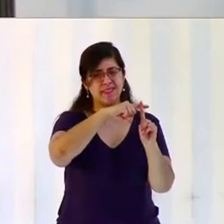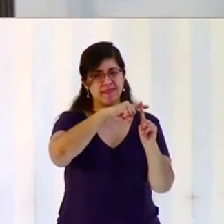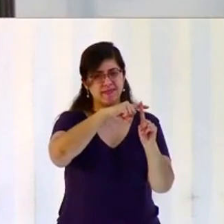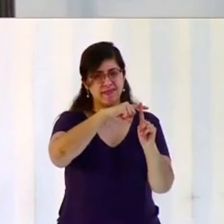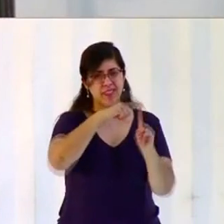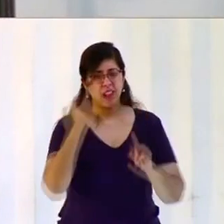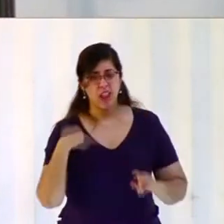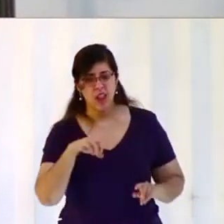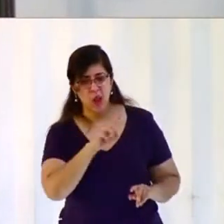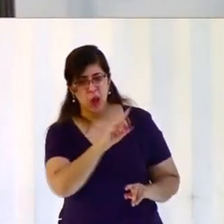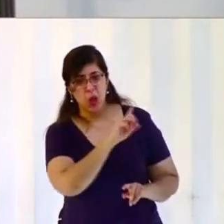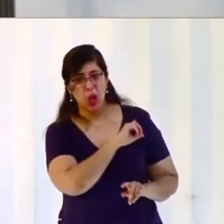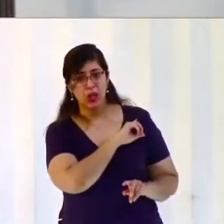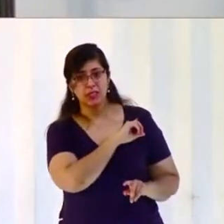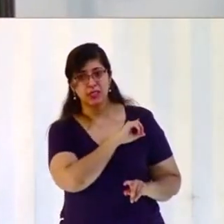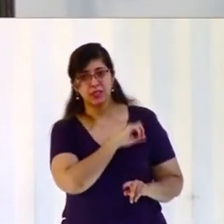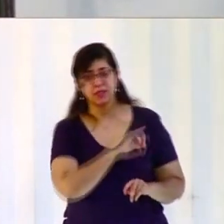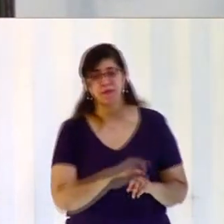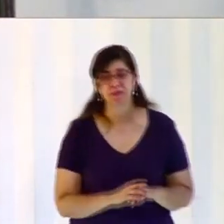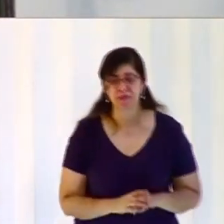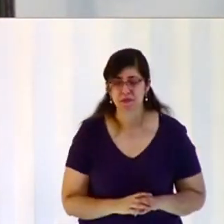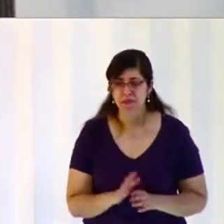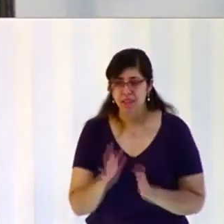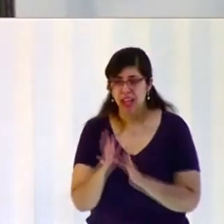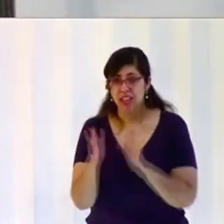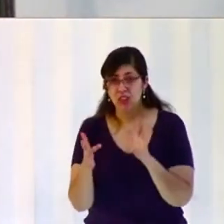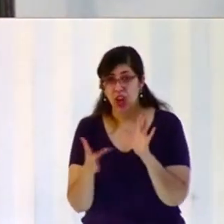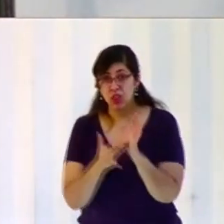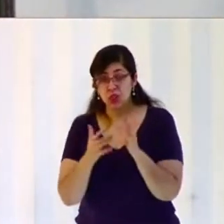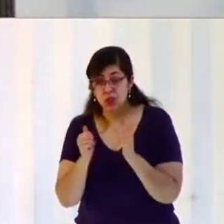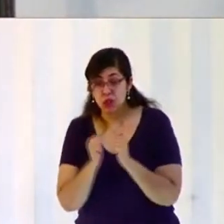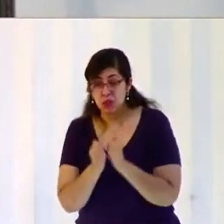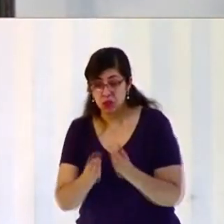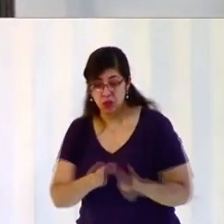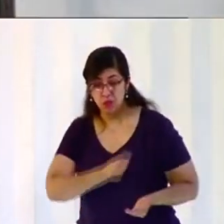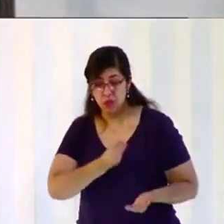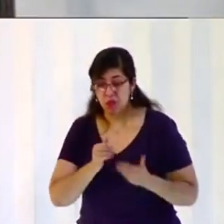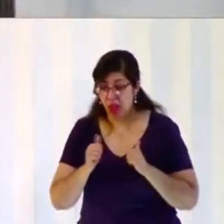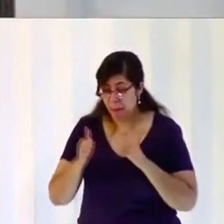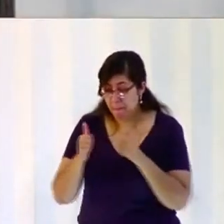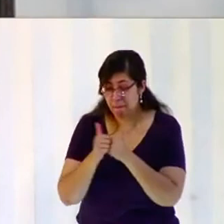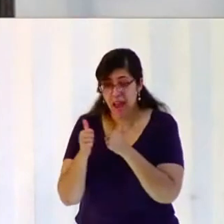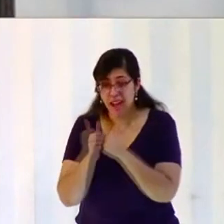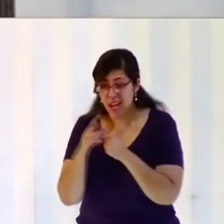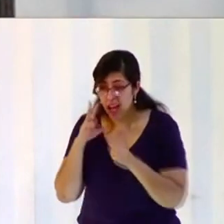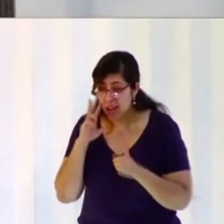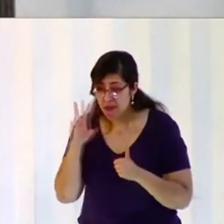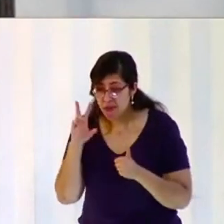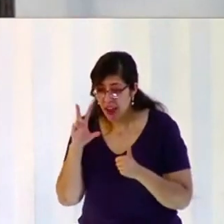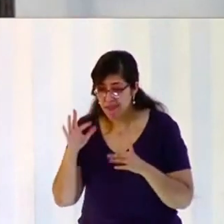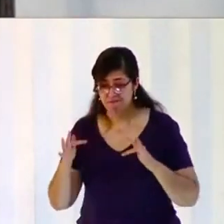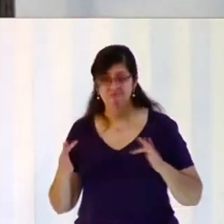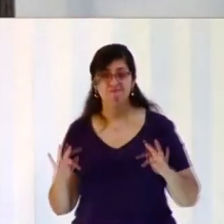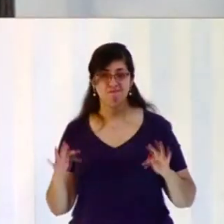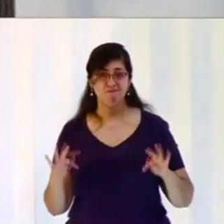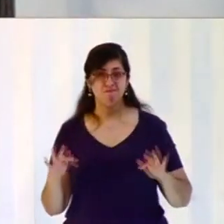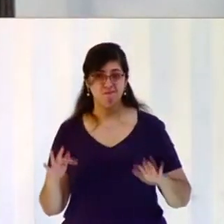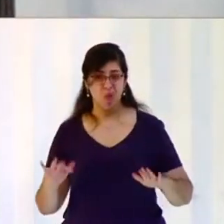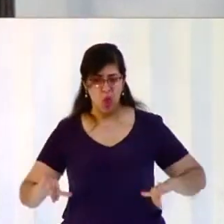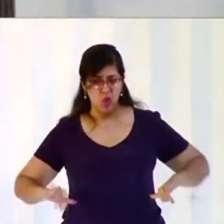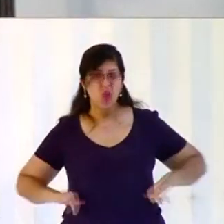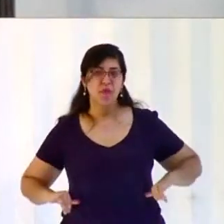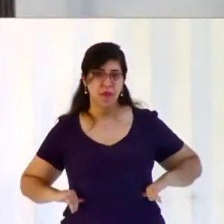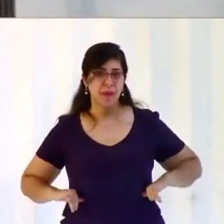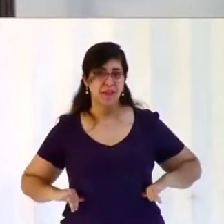Estarem com Jesus, entre outras coisas, era na consciência do que era o ministério de Jesus. Estar